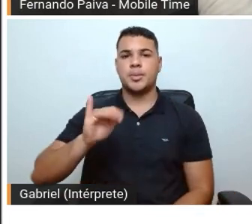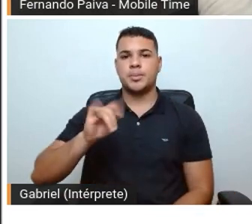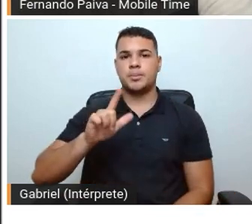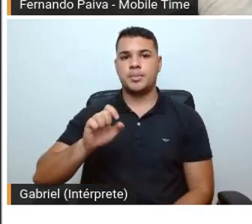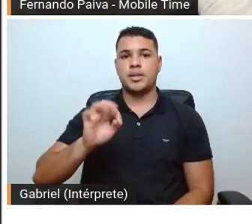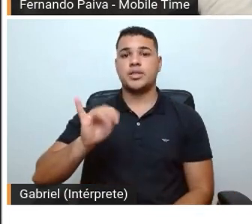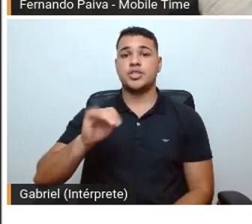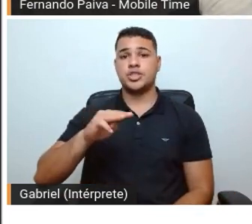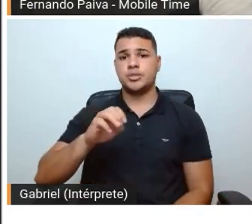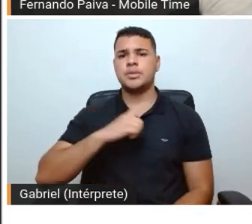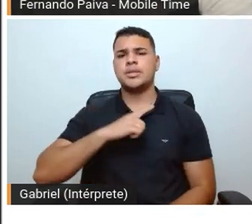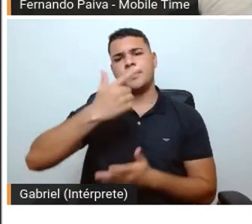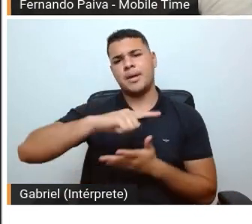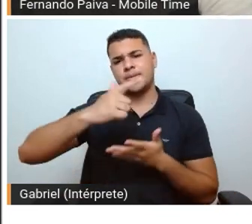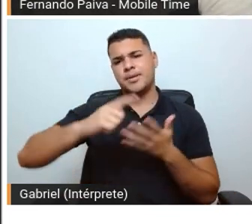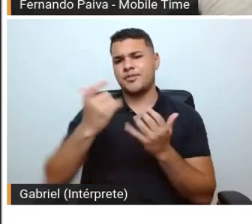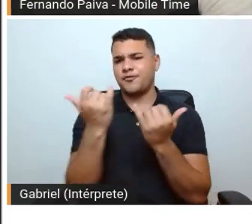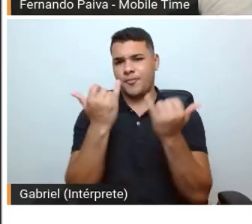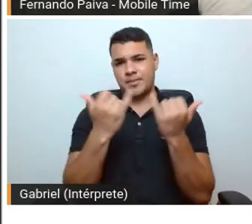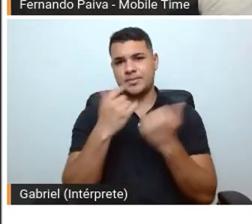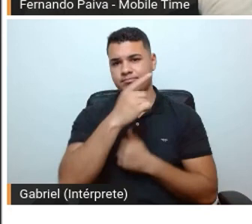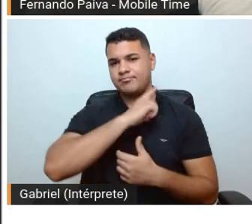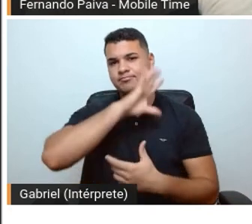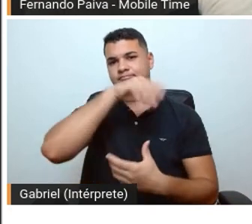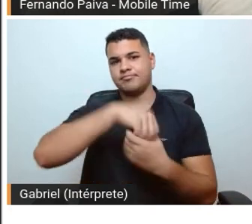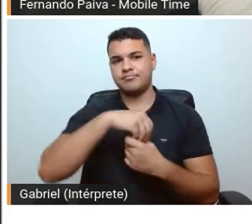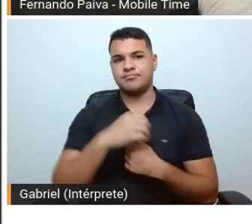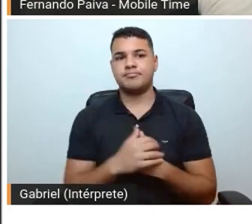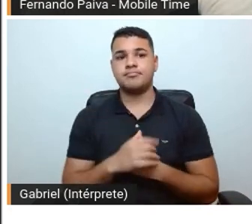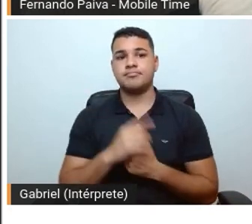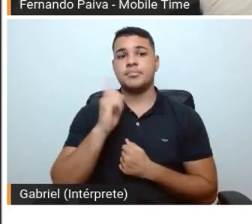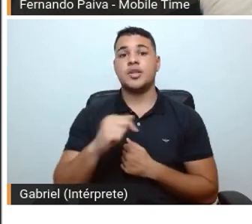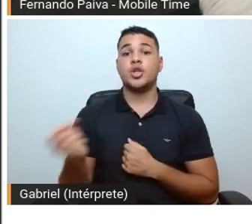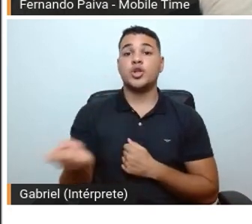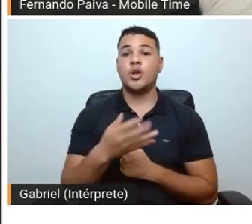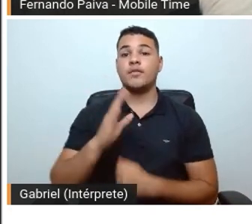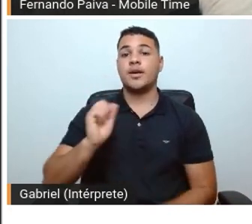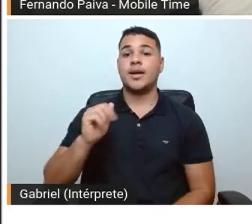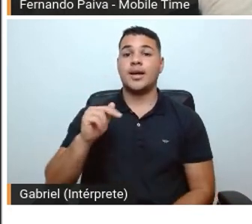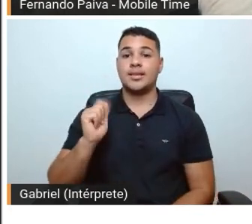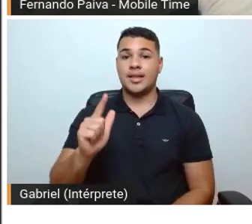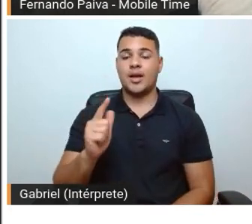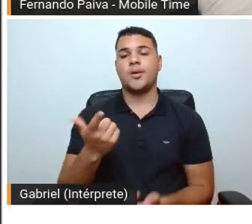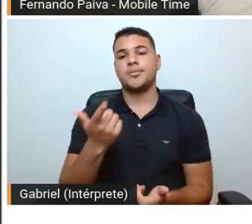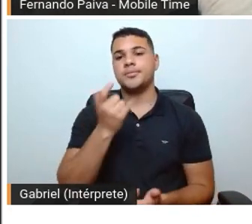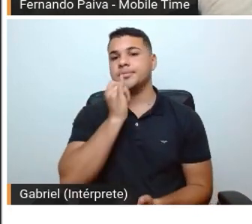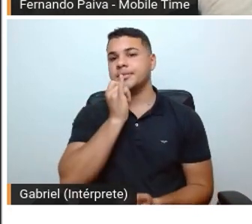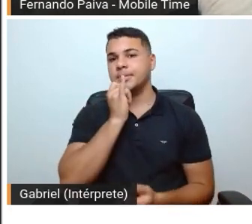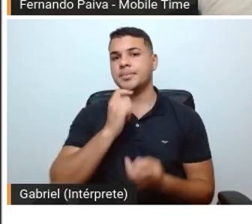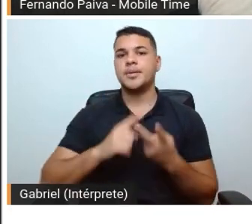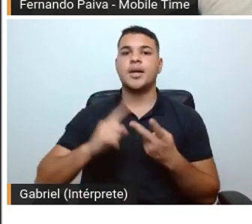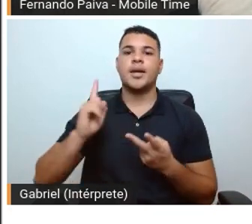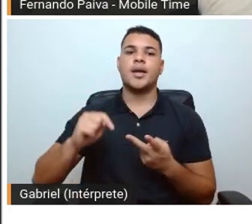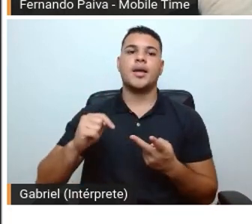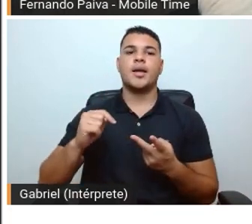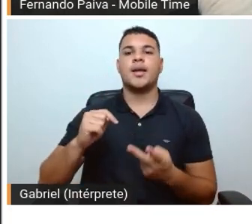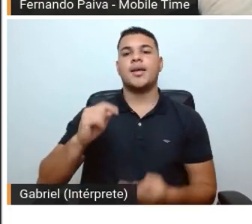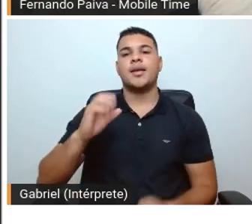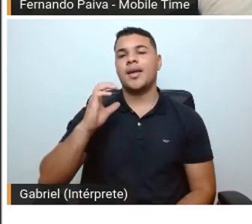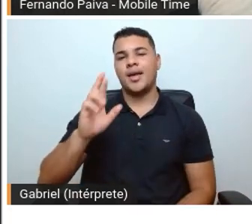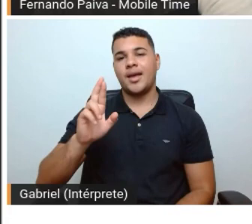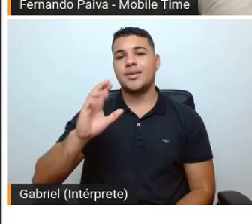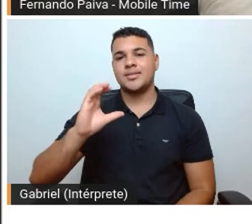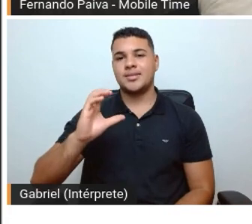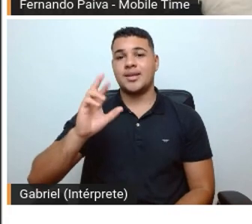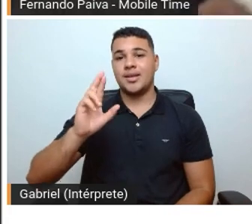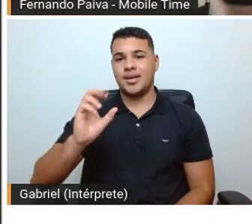Somente depois a todos os canais canais nossos canais com o o Applebee's Snapchat o rcs